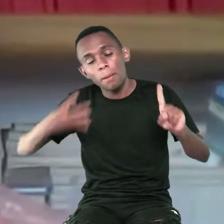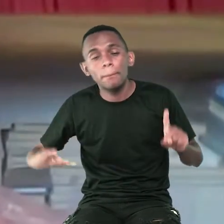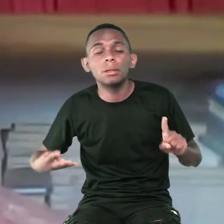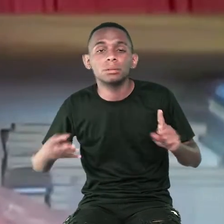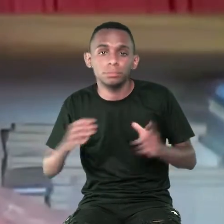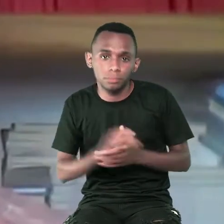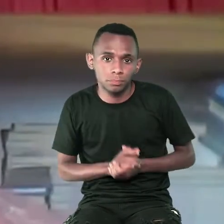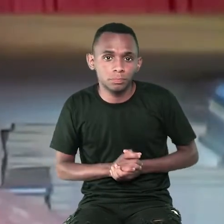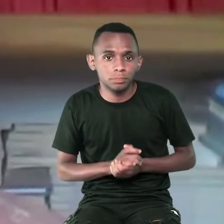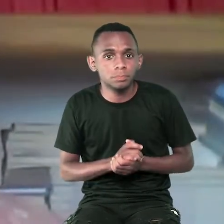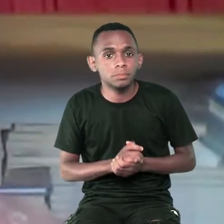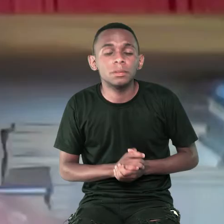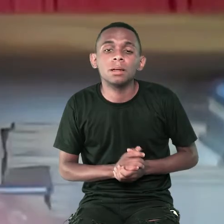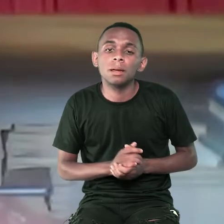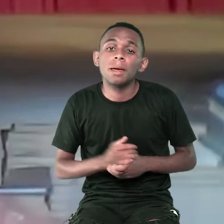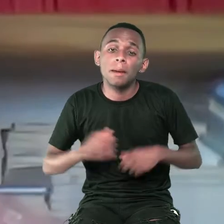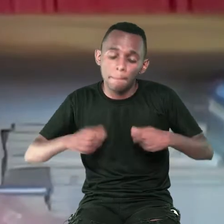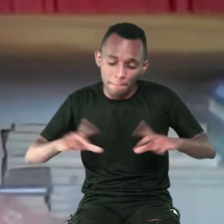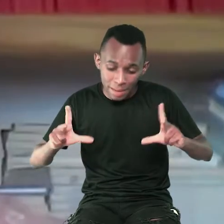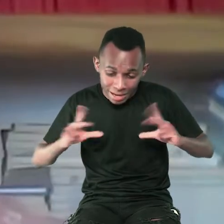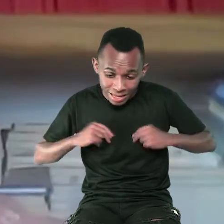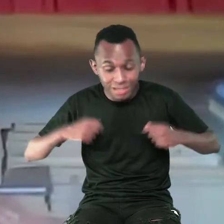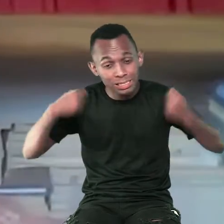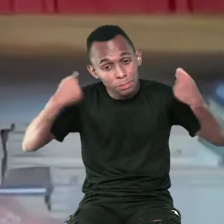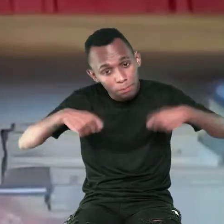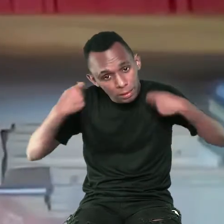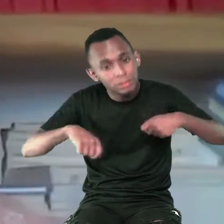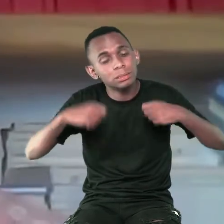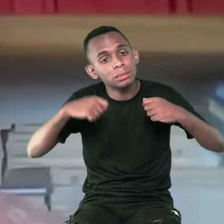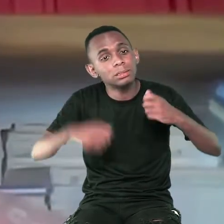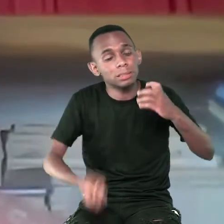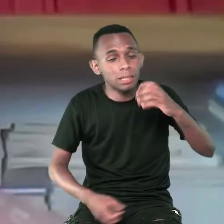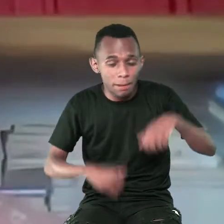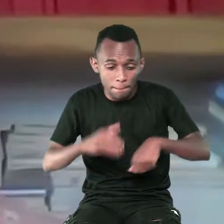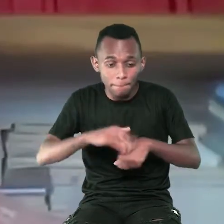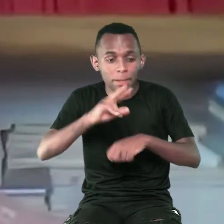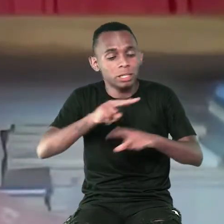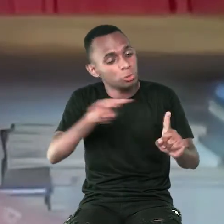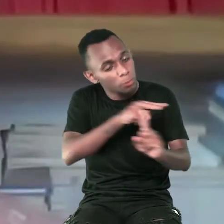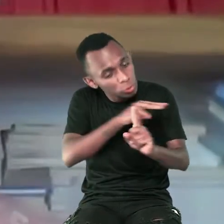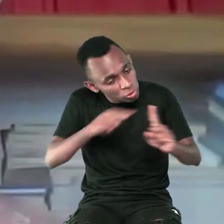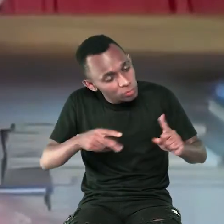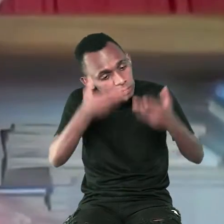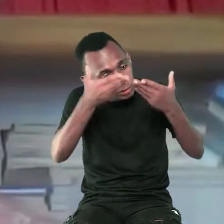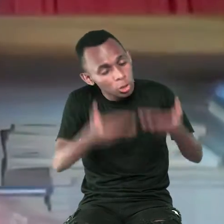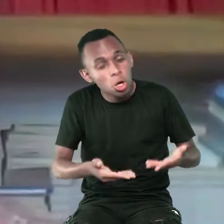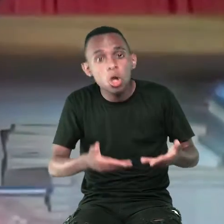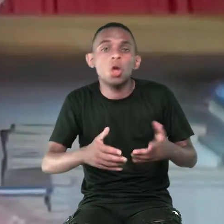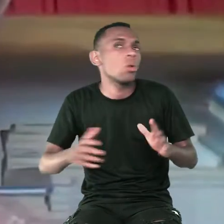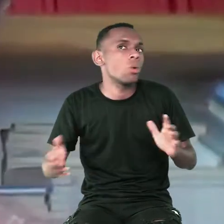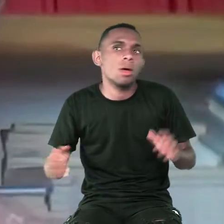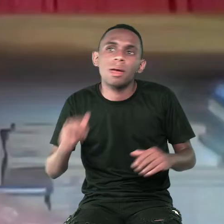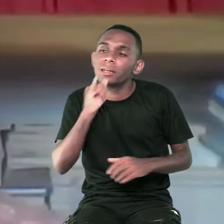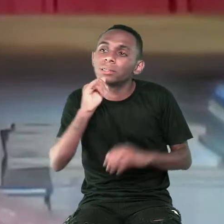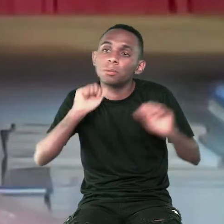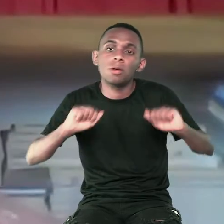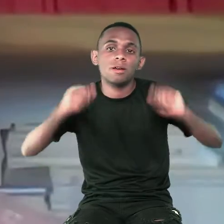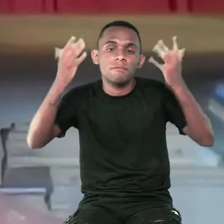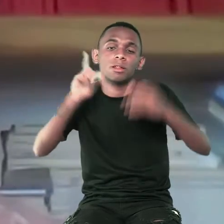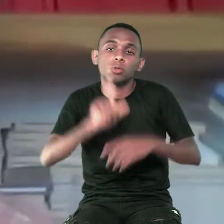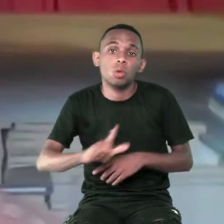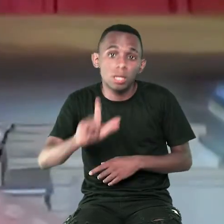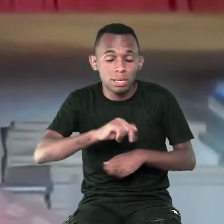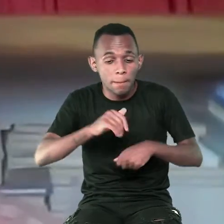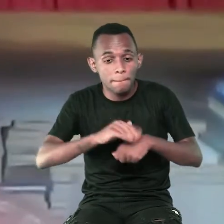ele, ele merece e precisa ter mais o nosso olhar. Por exemplo, nos eventos literários, a gente tem visto